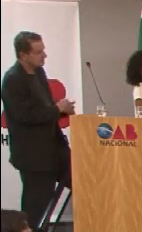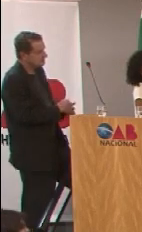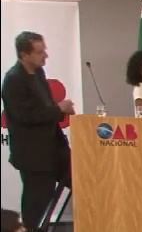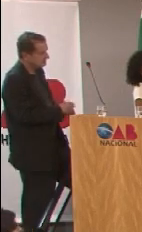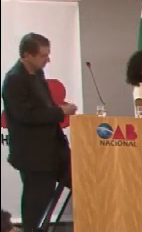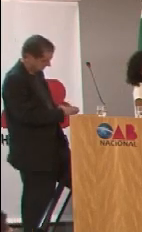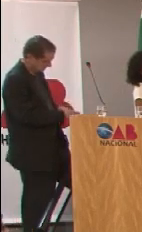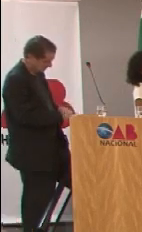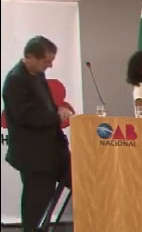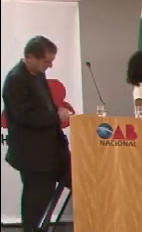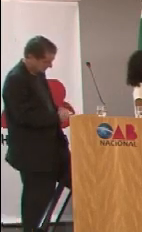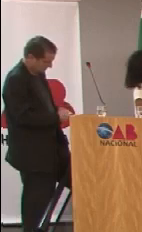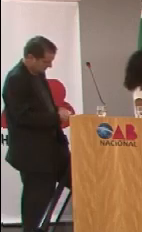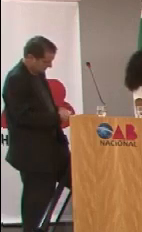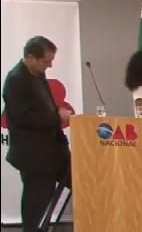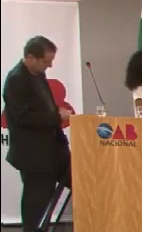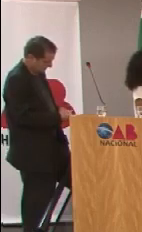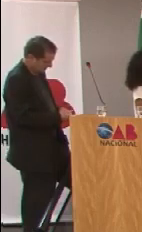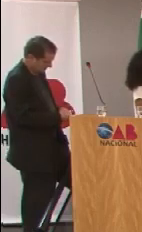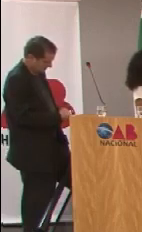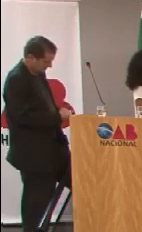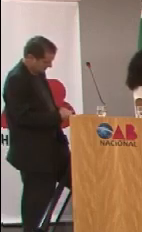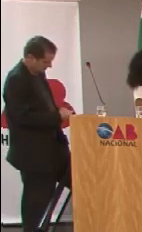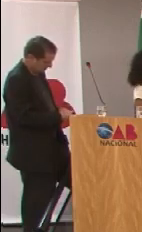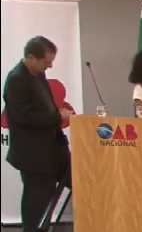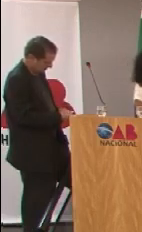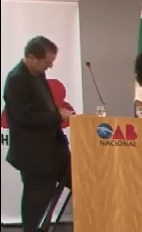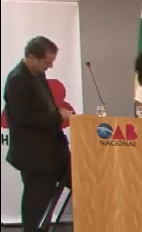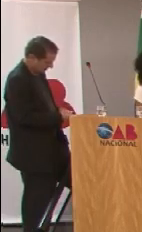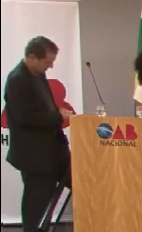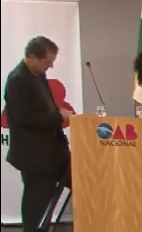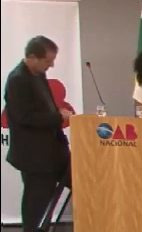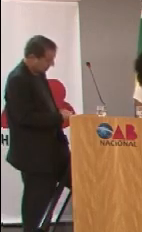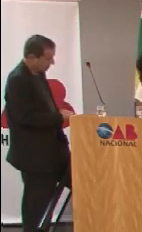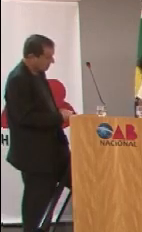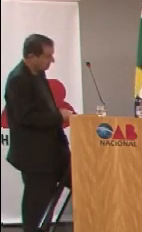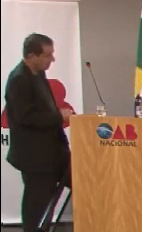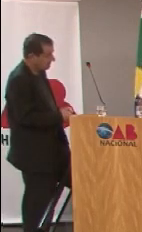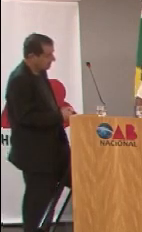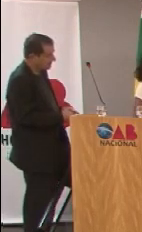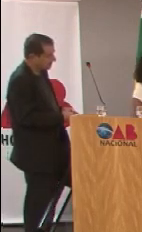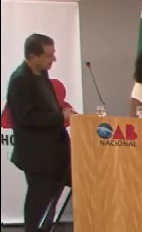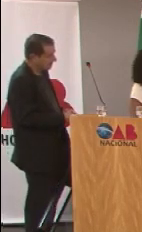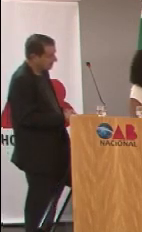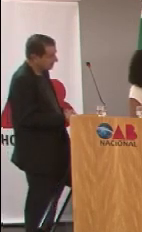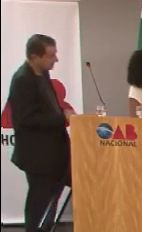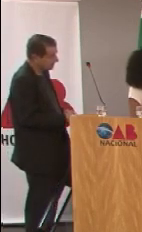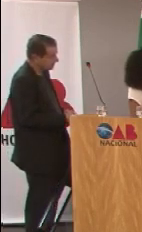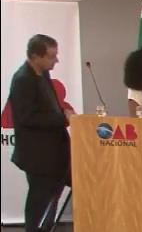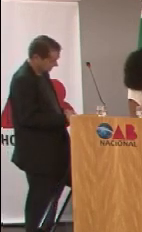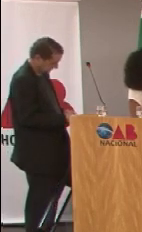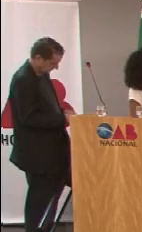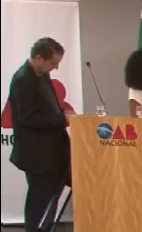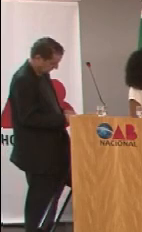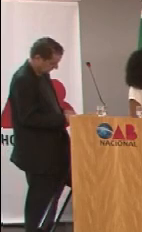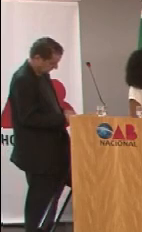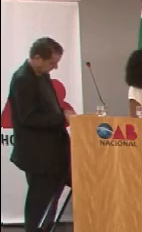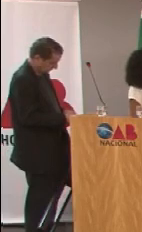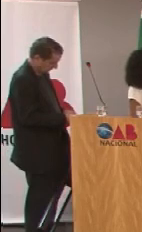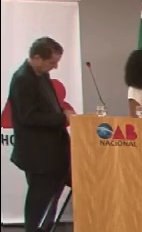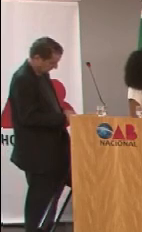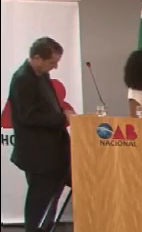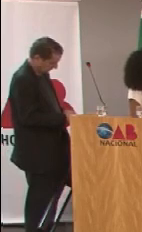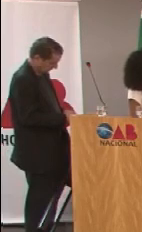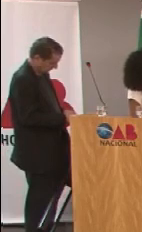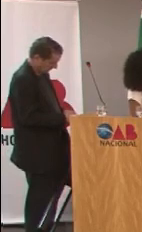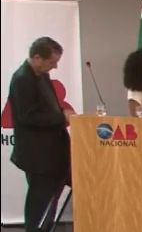média, vai passar 3, 4, 5 vezes mais. Se hoje tem um grande número de afastamentos de policiais no Brasil, isso vai triplicar. Se hoje morre 5, 6,